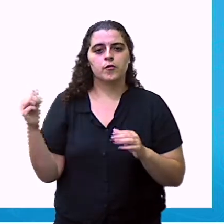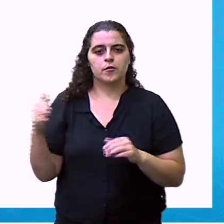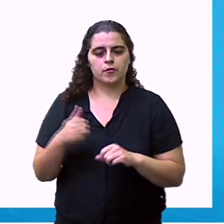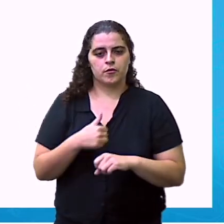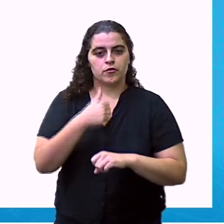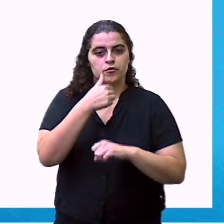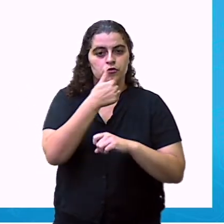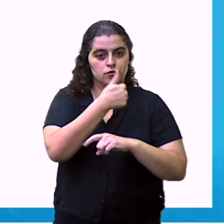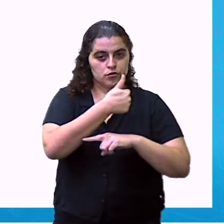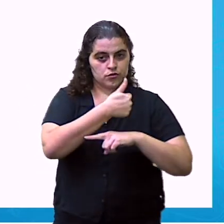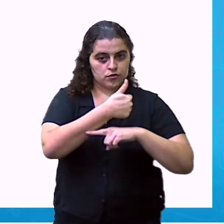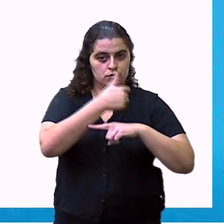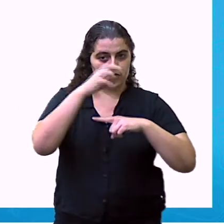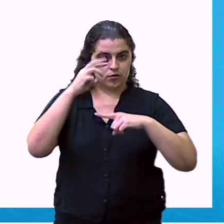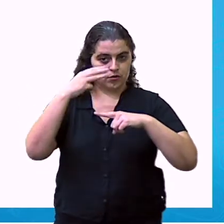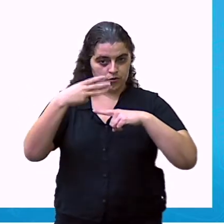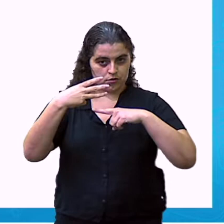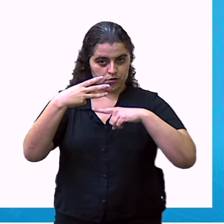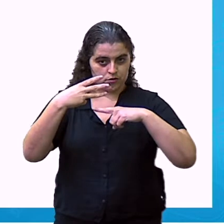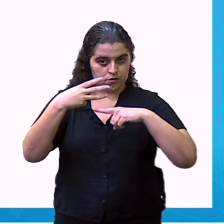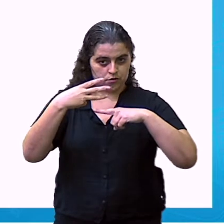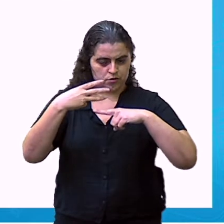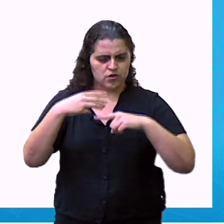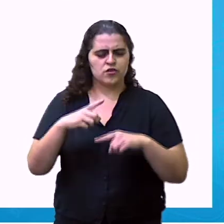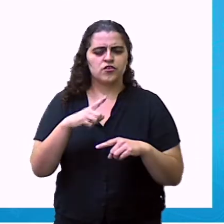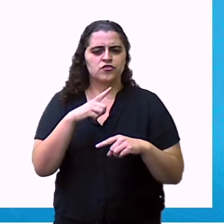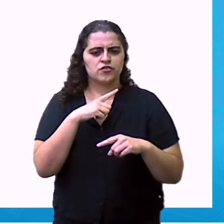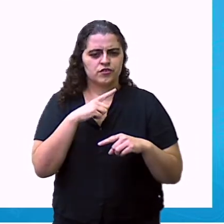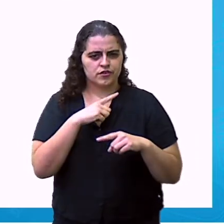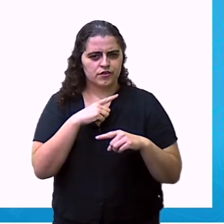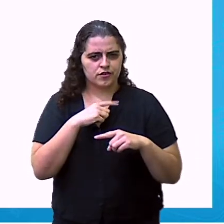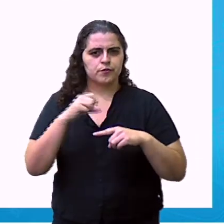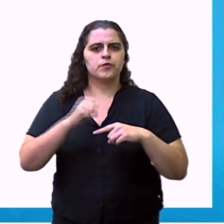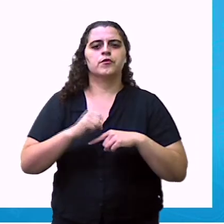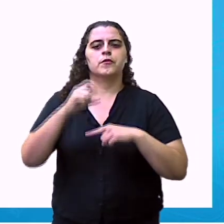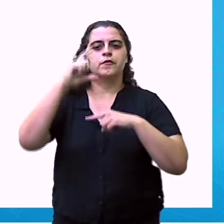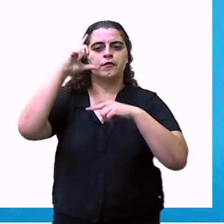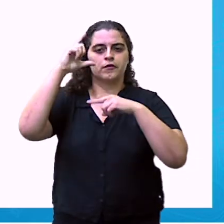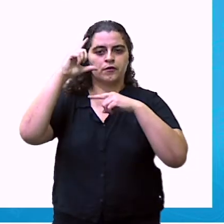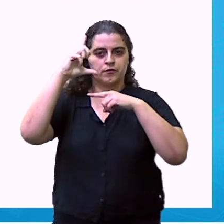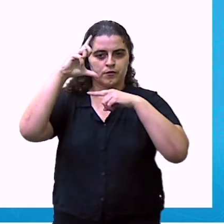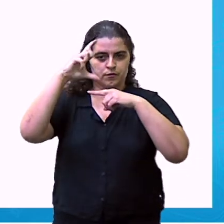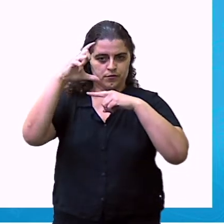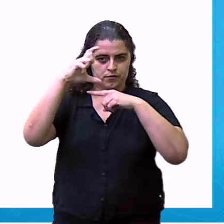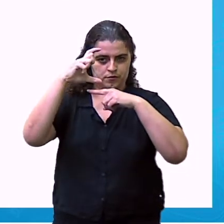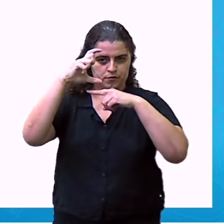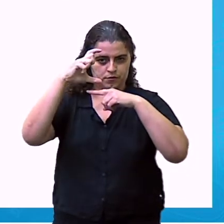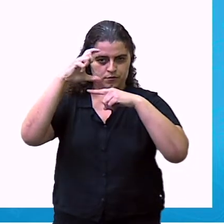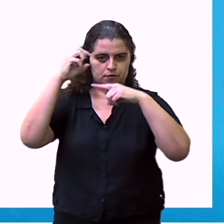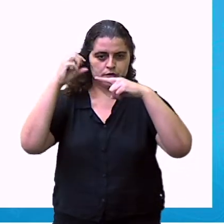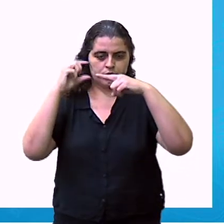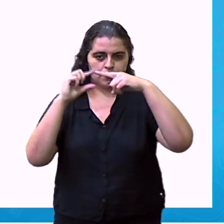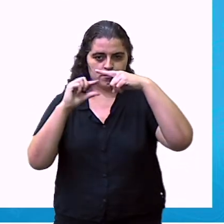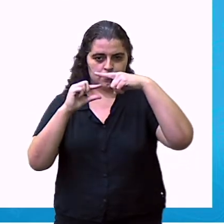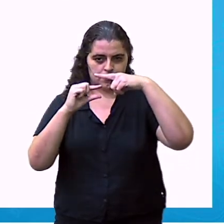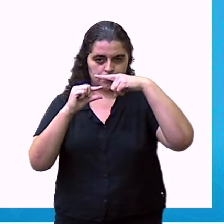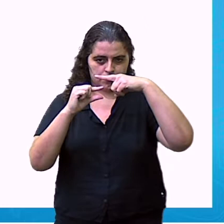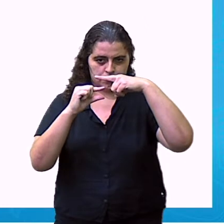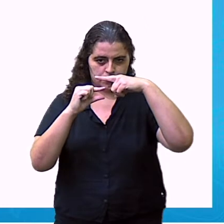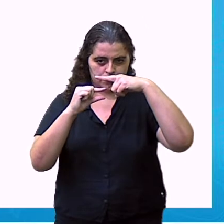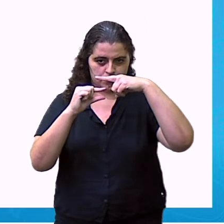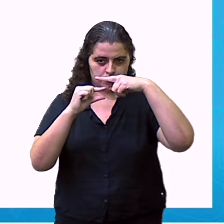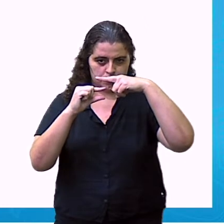13 partes. Nós temos uma fração imprópria? Sim, porque o numerador